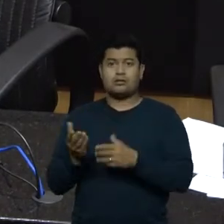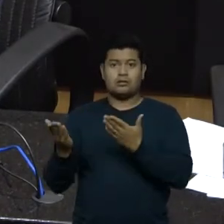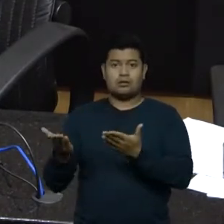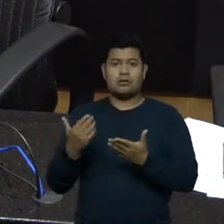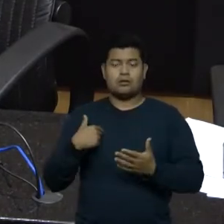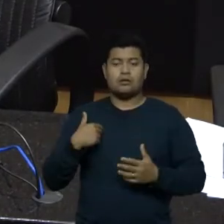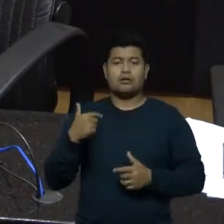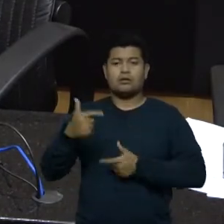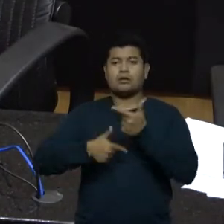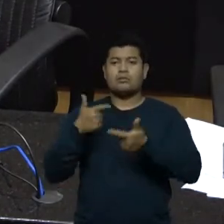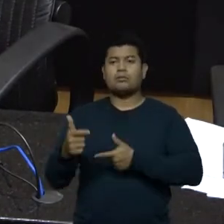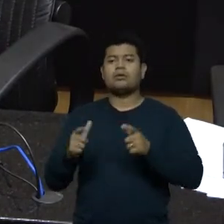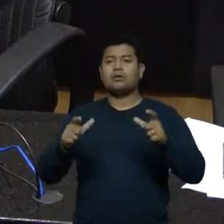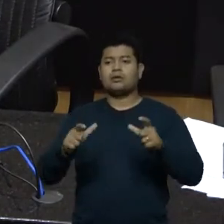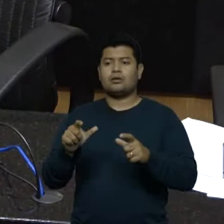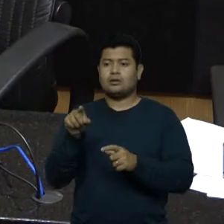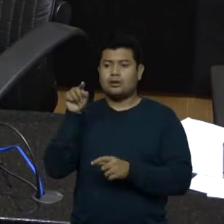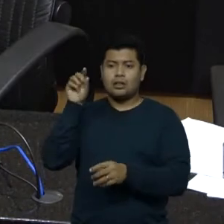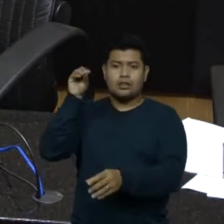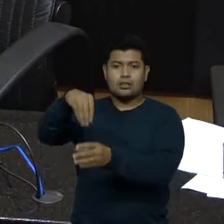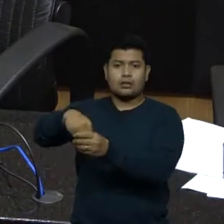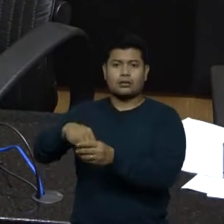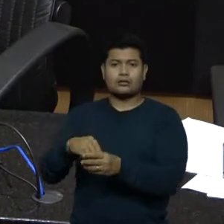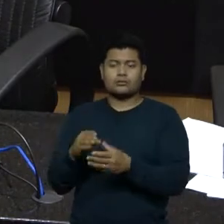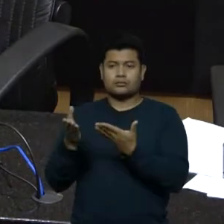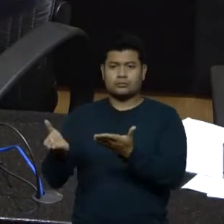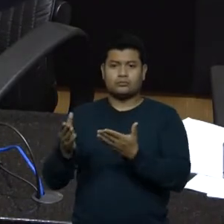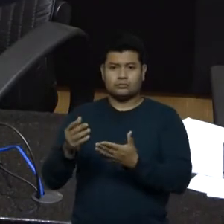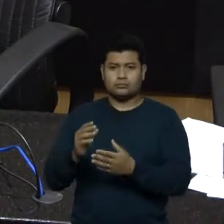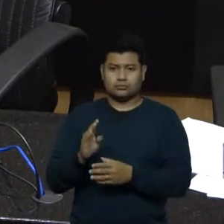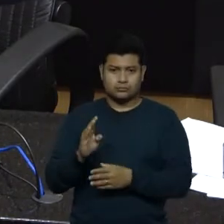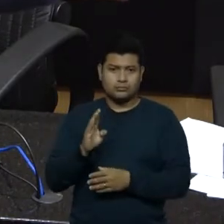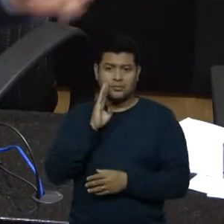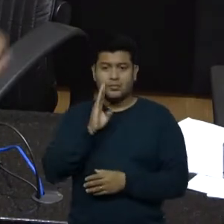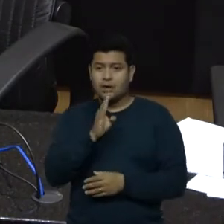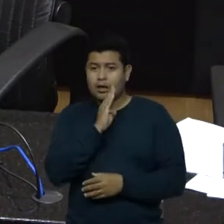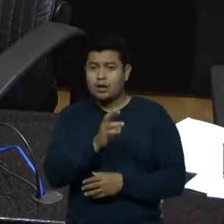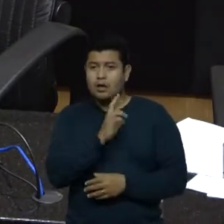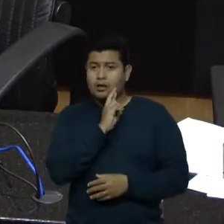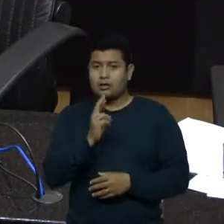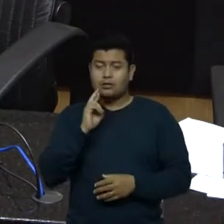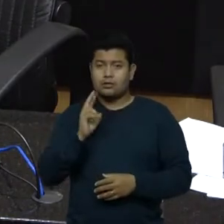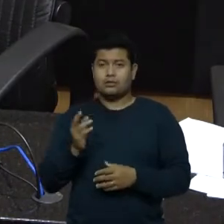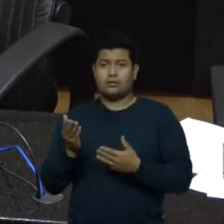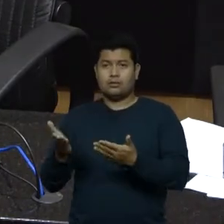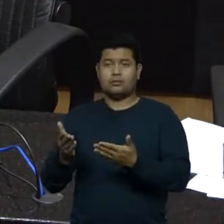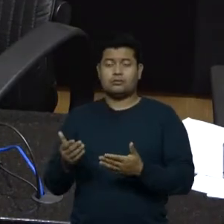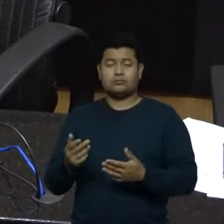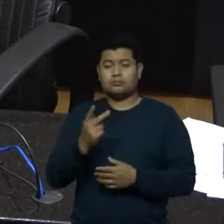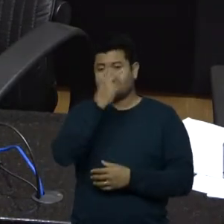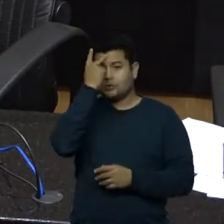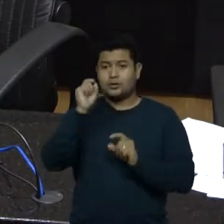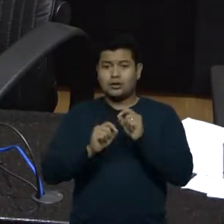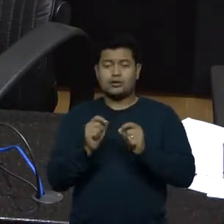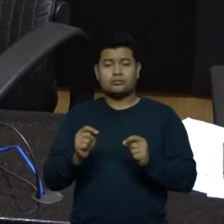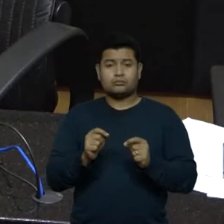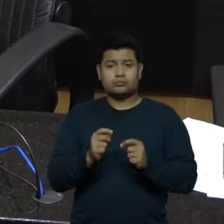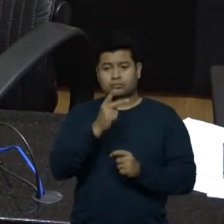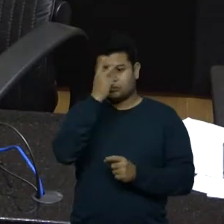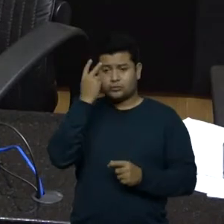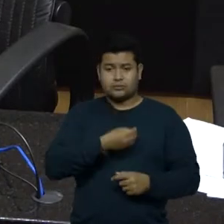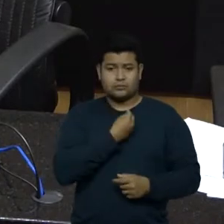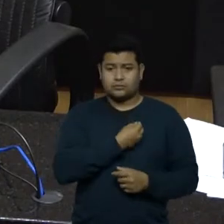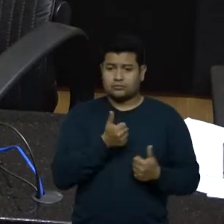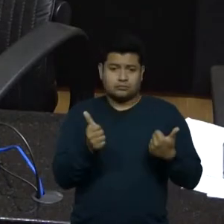post horas que moram próximos do Beach Club dos Beach clubs são senhores trabalham de estacionamento são os dois que trabalha nesses